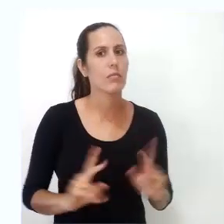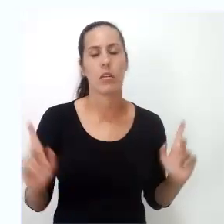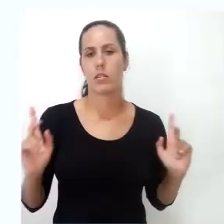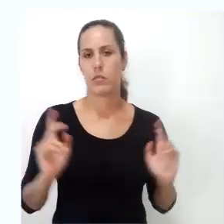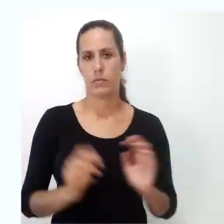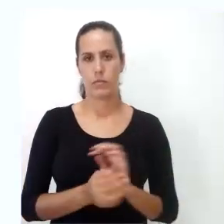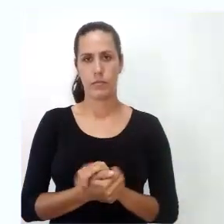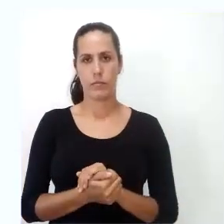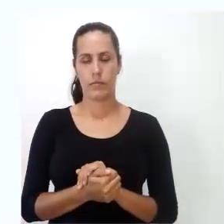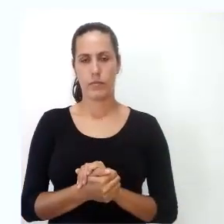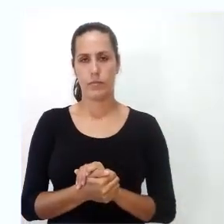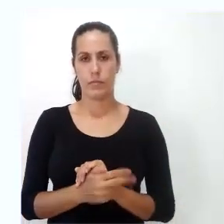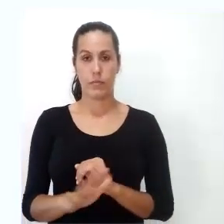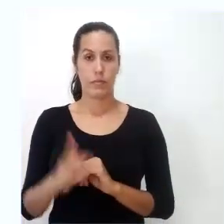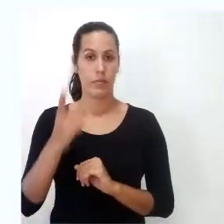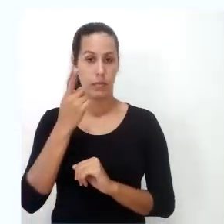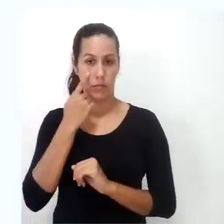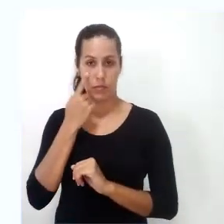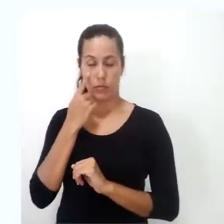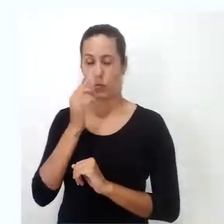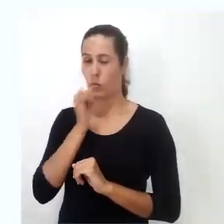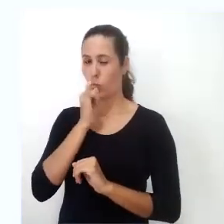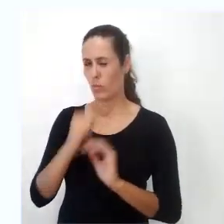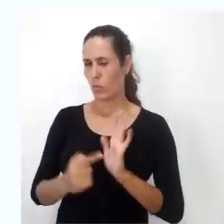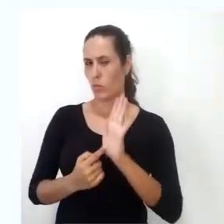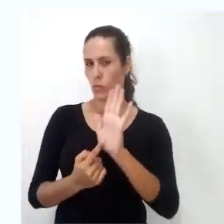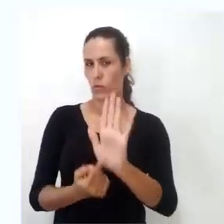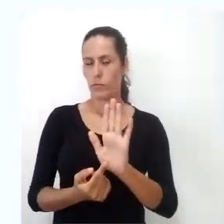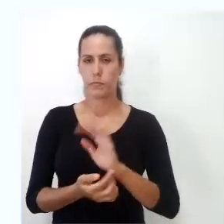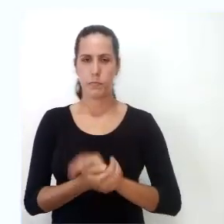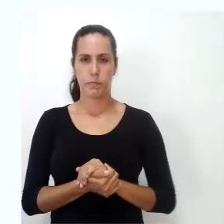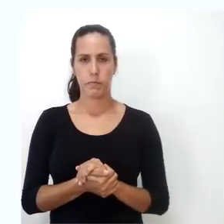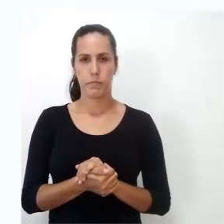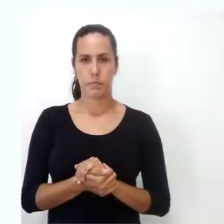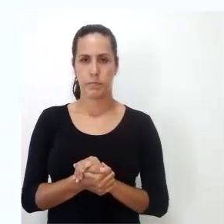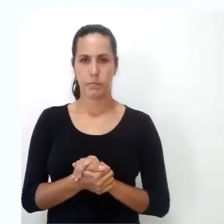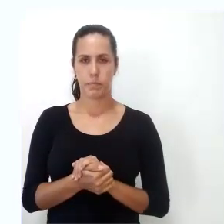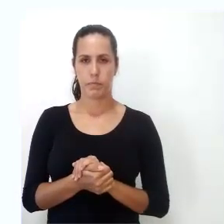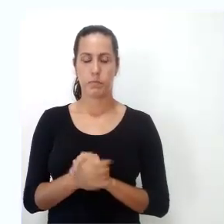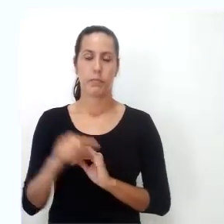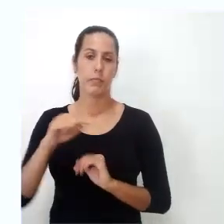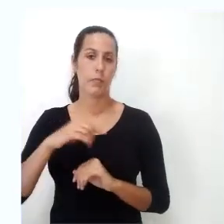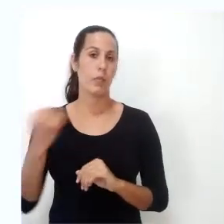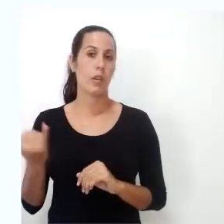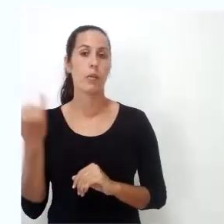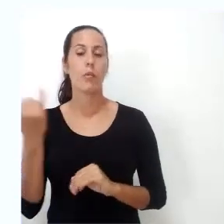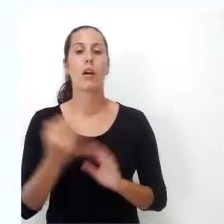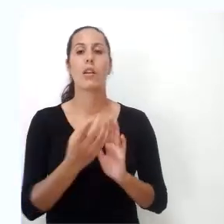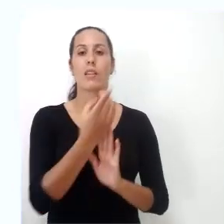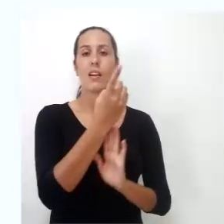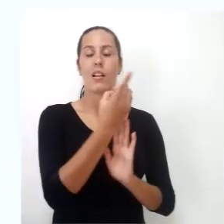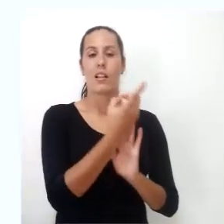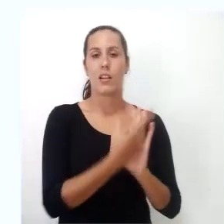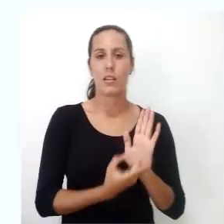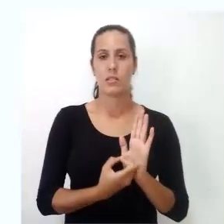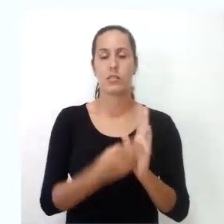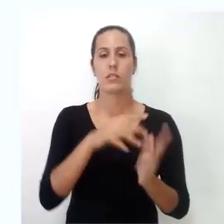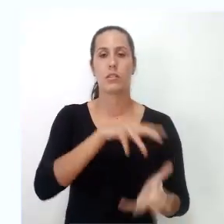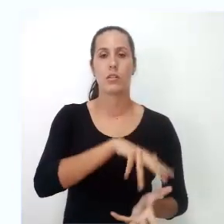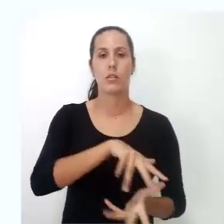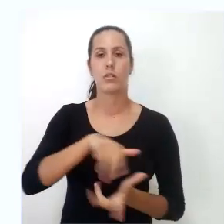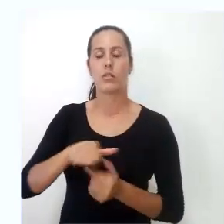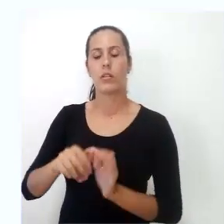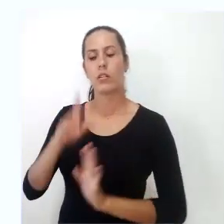sua estrutura X. Aqui eu trouxe para vocês um exemplo, certo? Muito importante, que